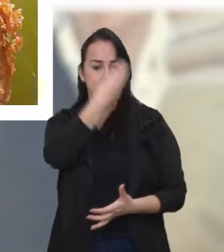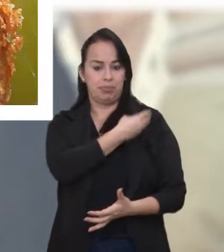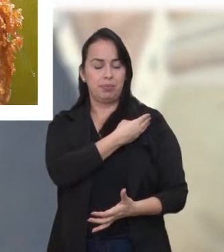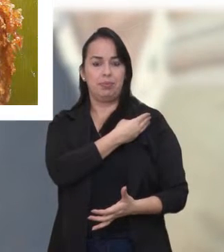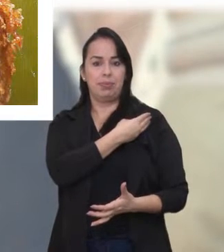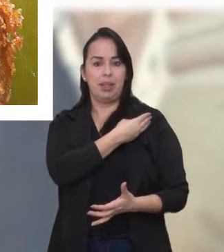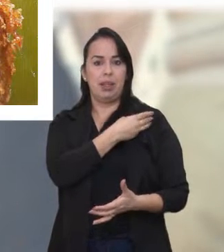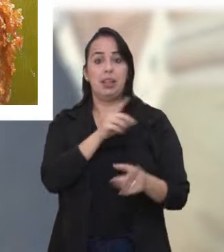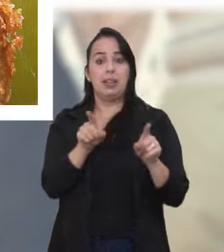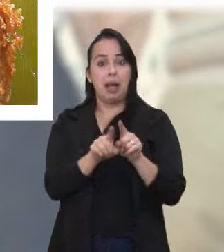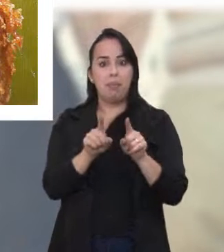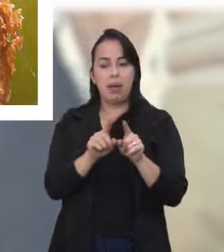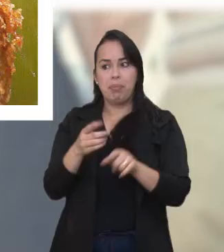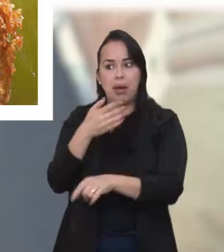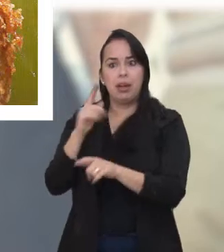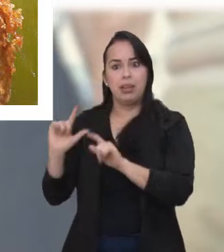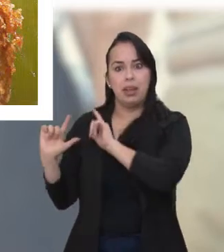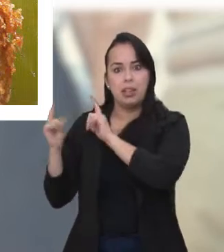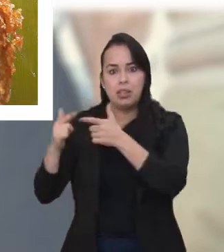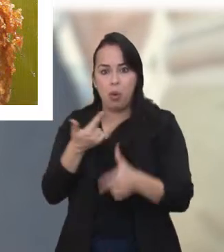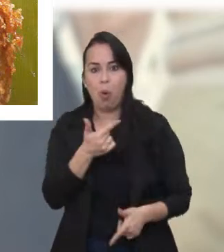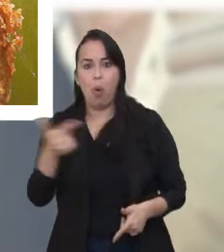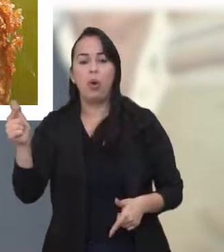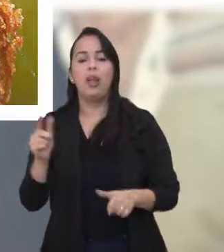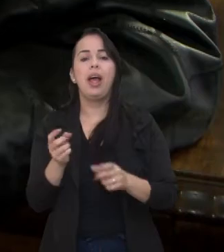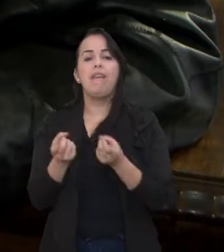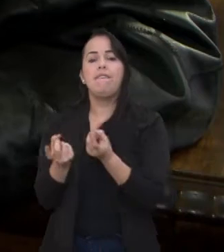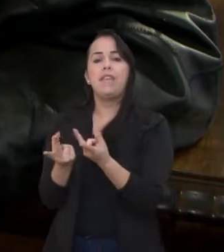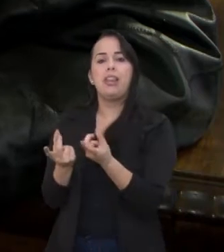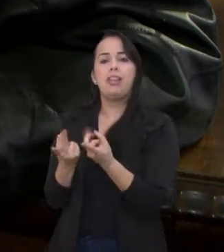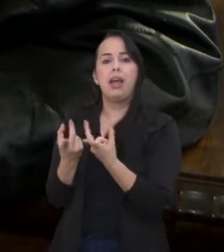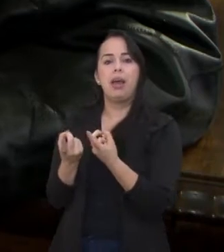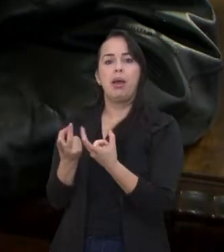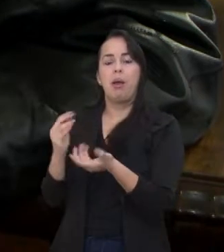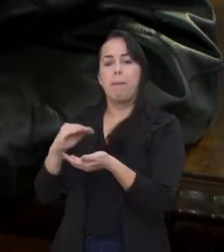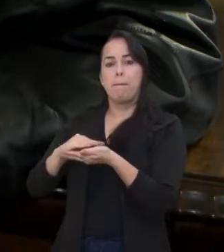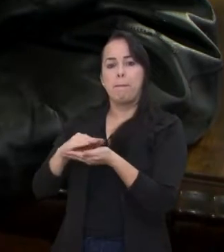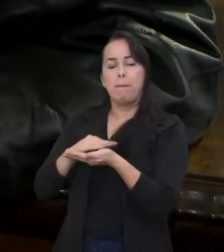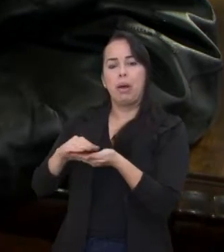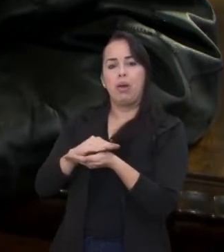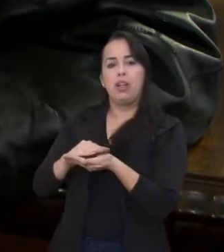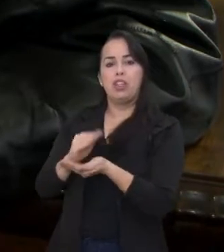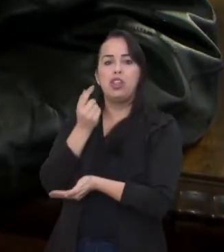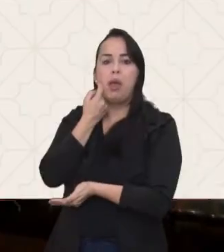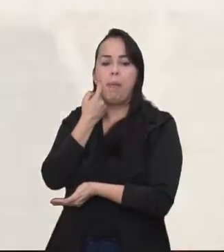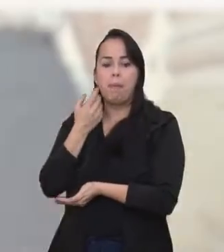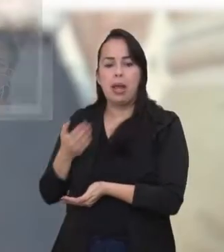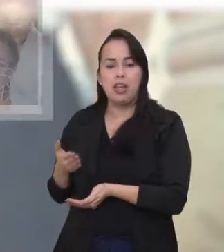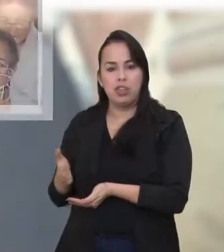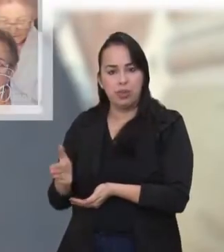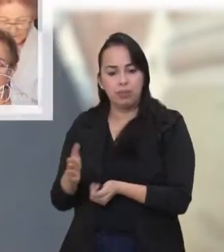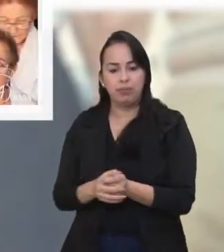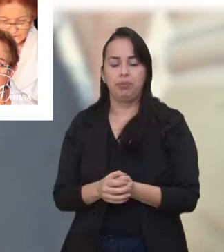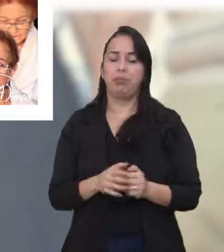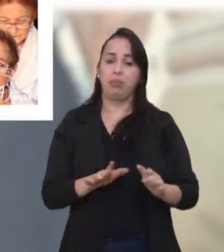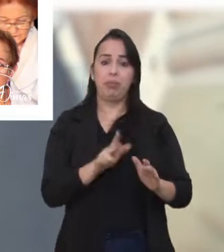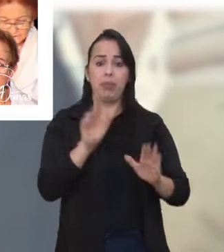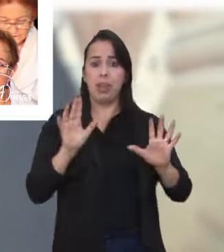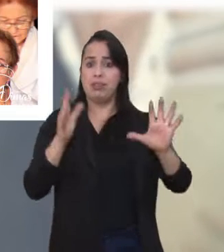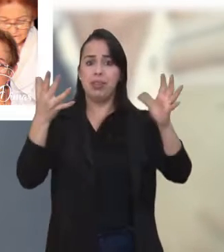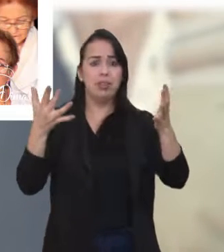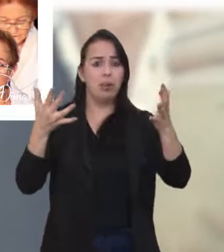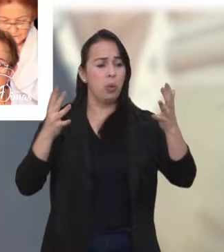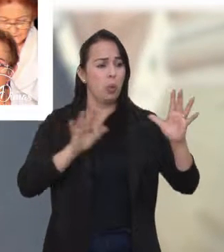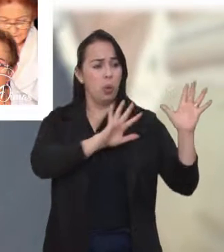lusitana, a venda do delicioso bolinho de bacalhau. Nós tínhamos a festa era muito grande, vinha gente de tudo quanto é